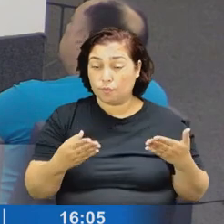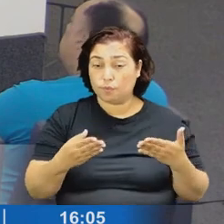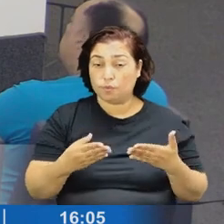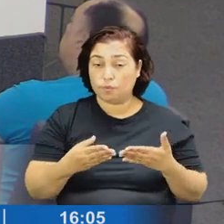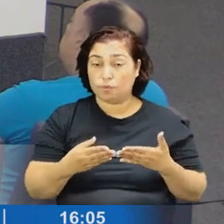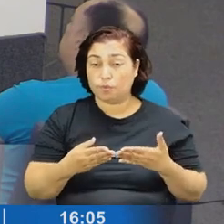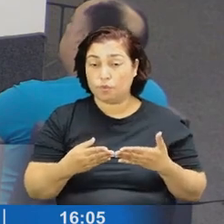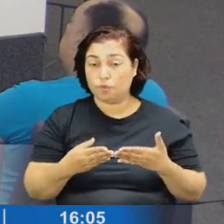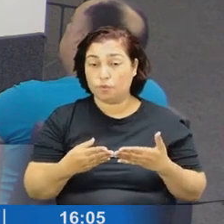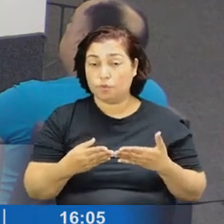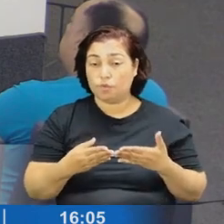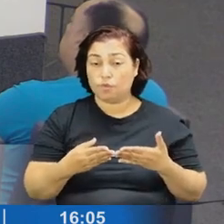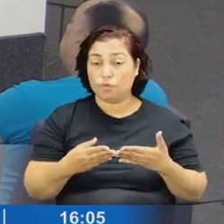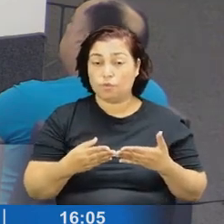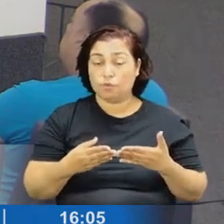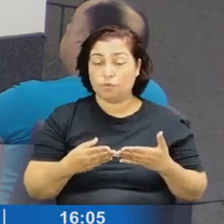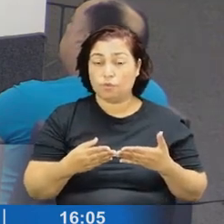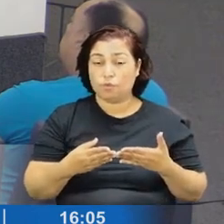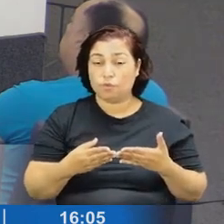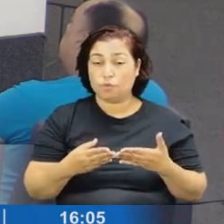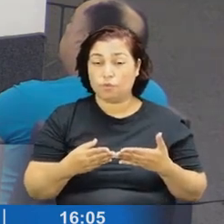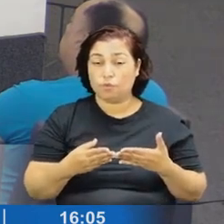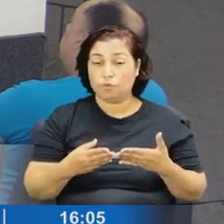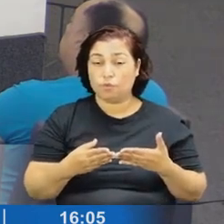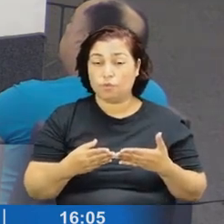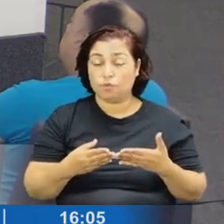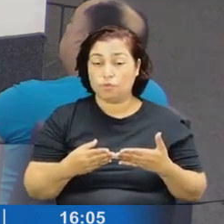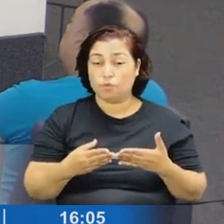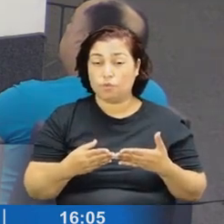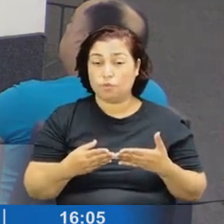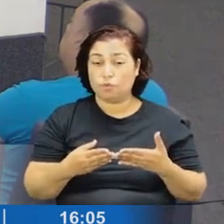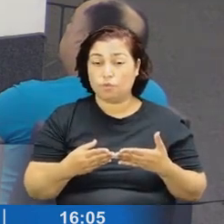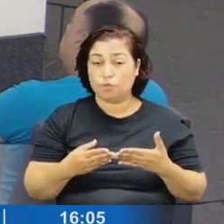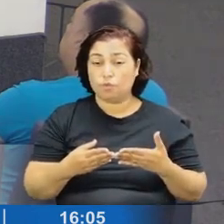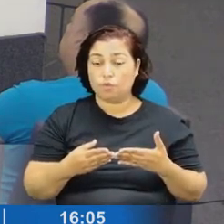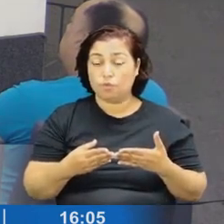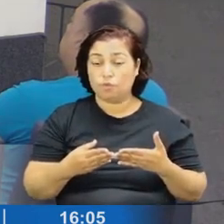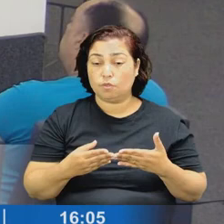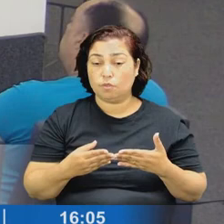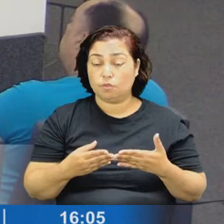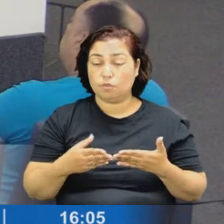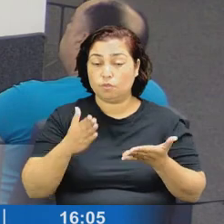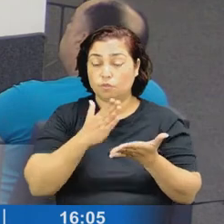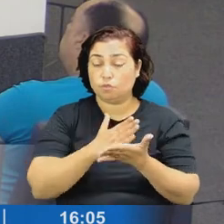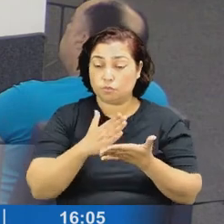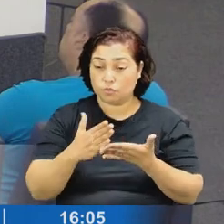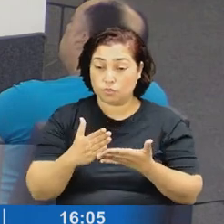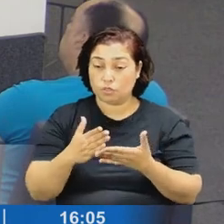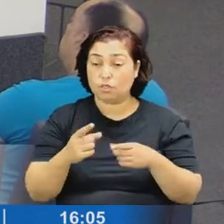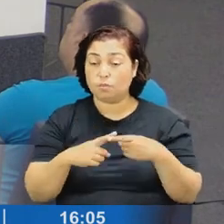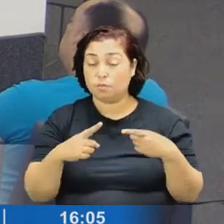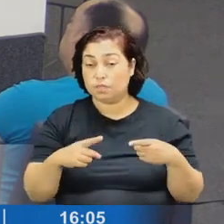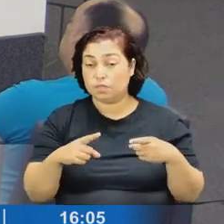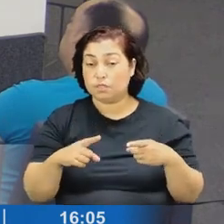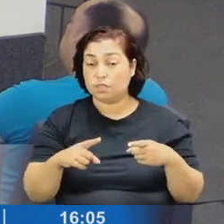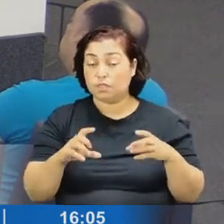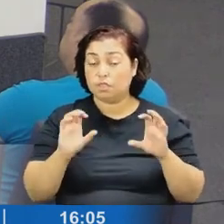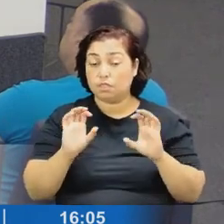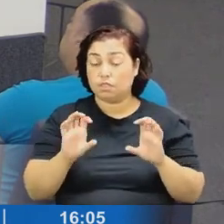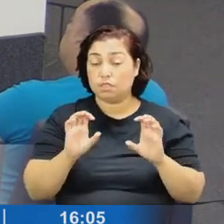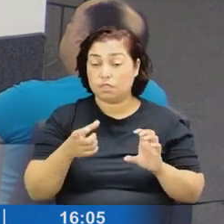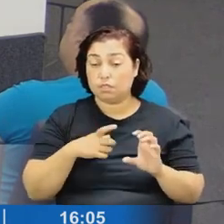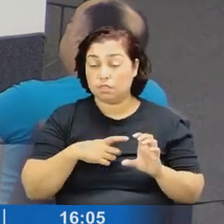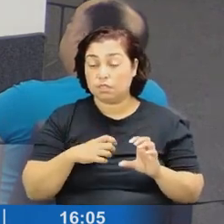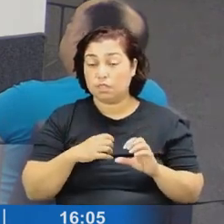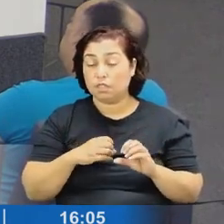do que ideológico né voltou um pouco essa questão ideológica hoje tá rachada direita esquerda né mas mesmo assim você